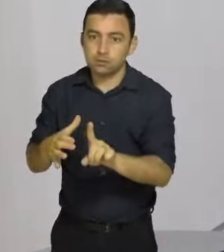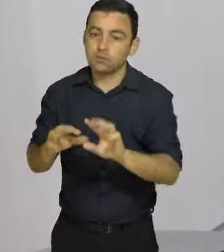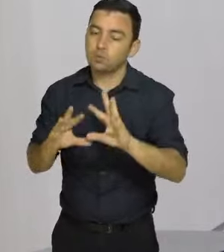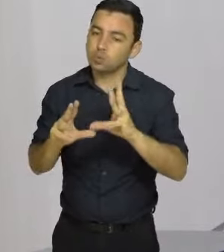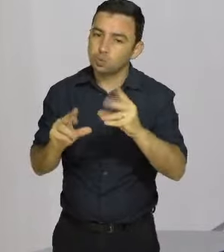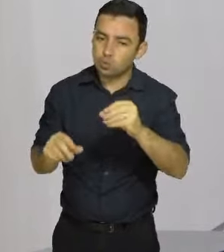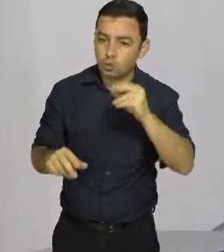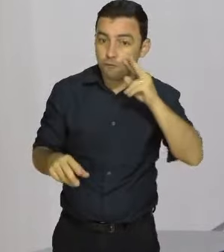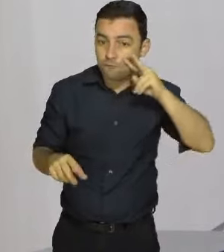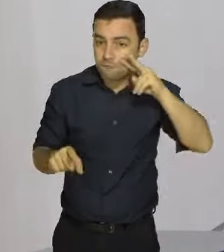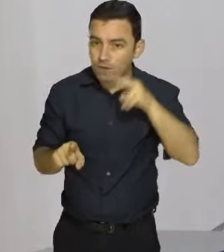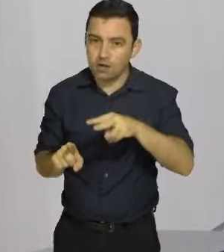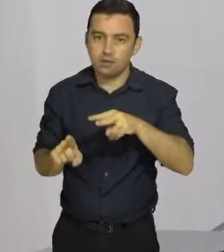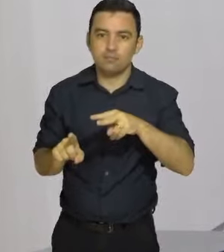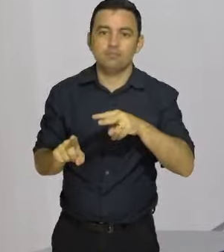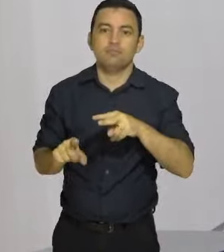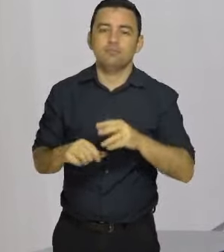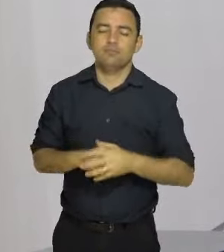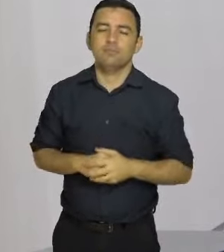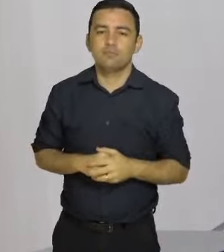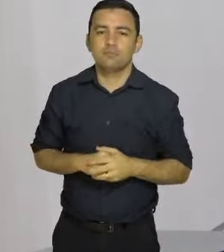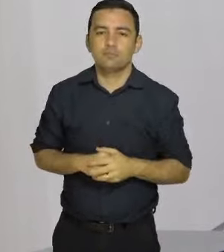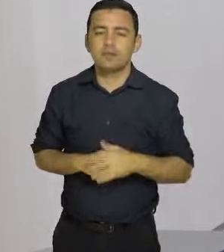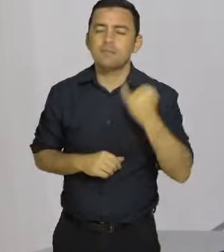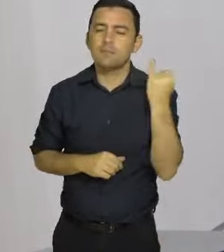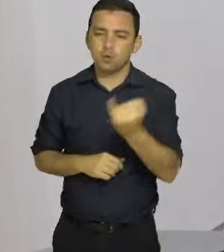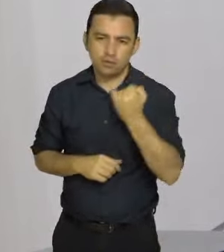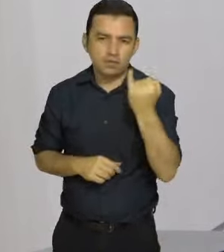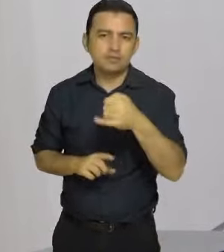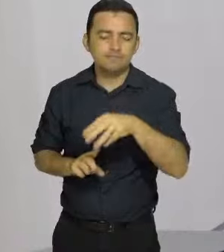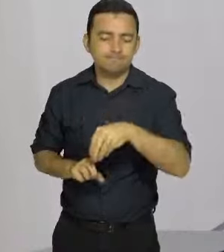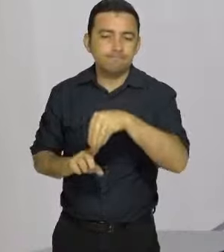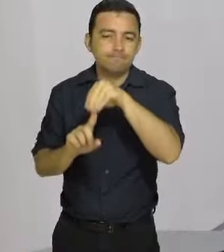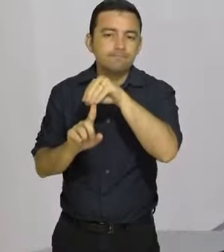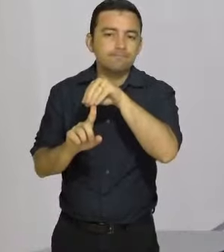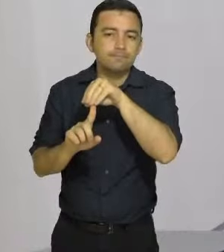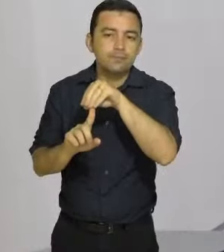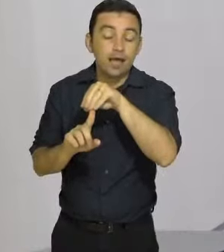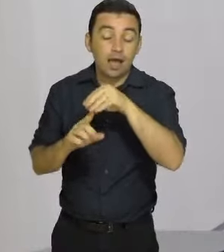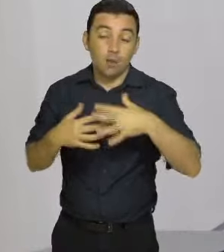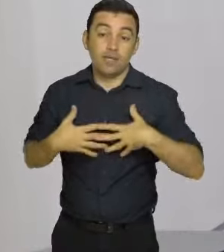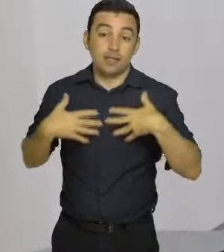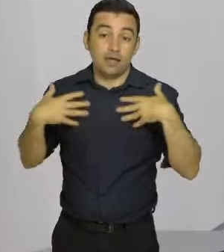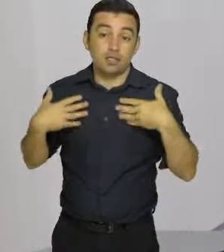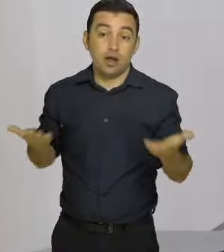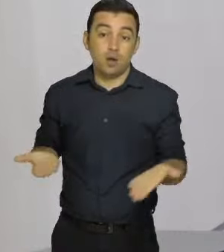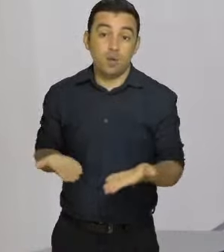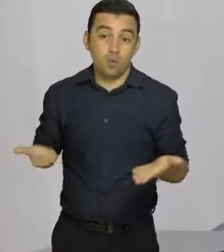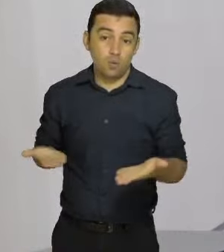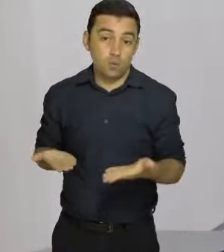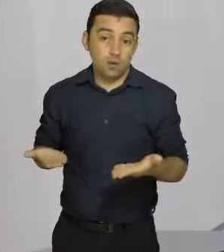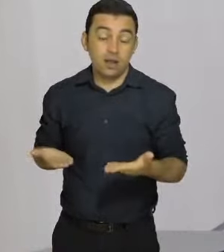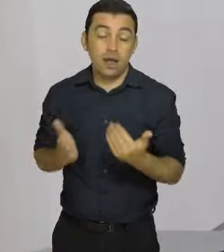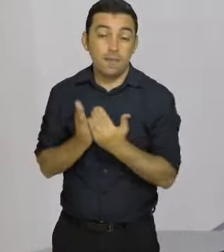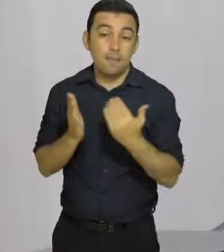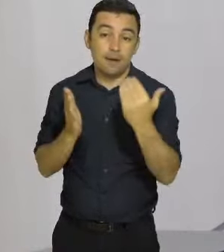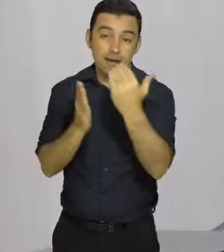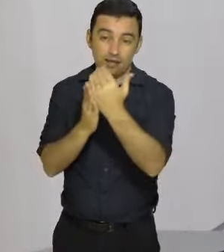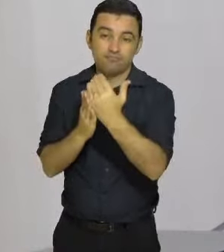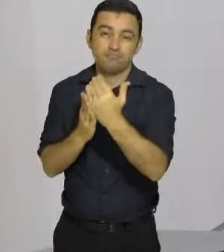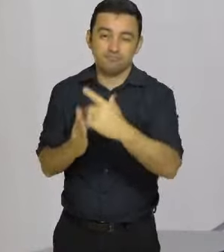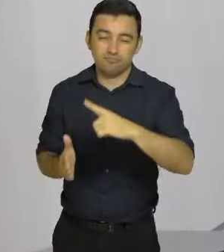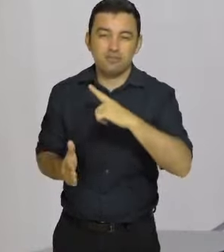destaque que merecem. É importante destacar que essa homenagem se torna ainda mais